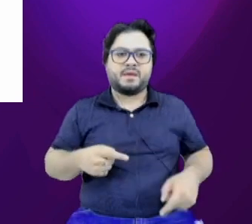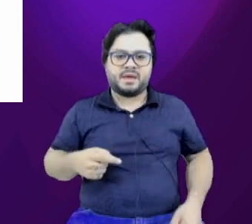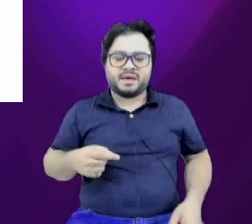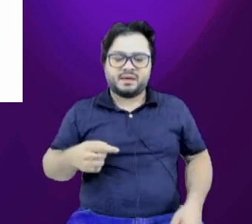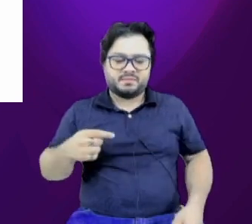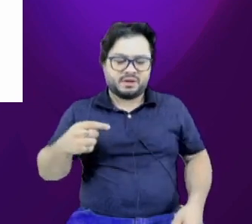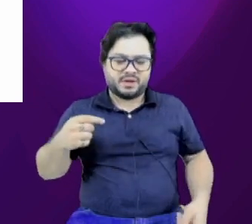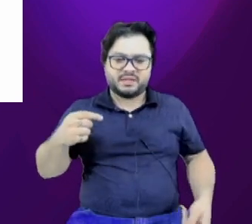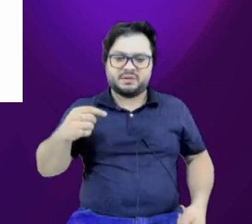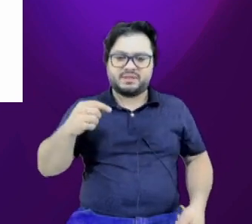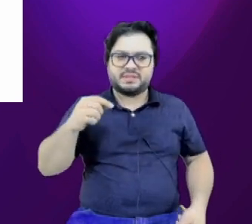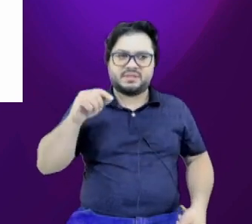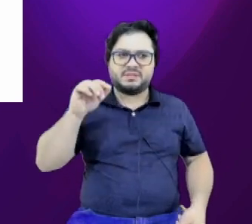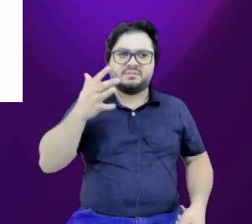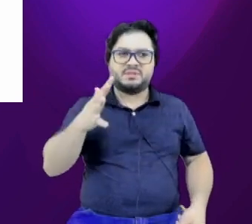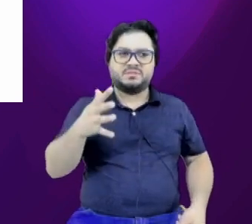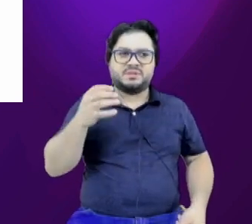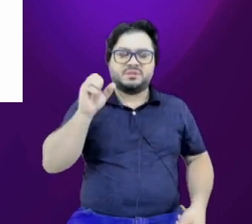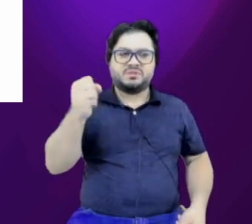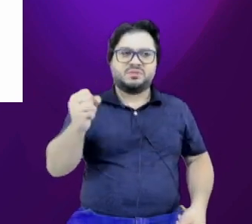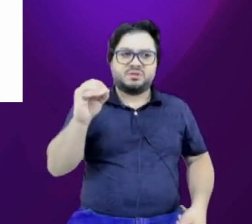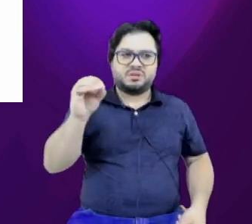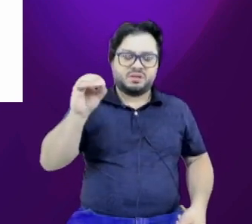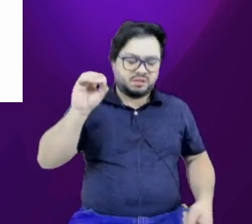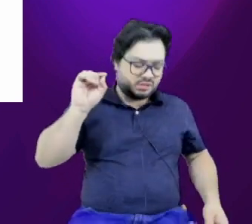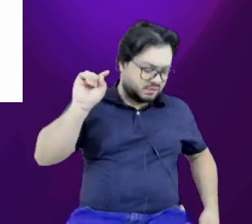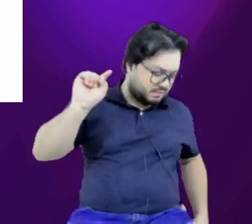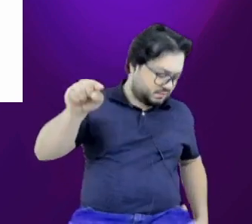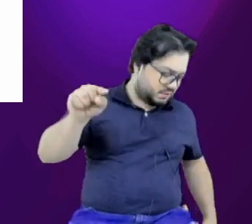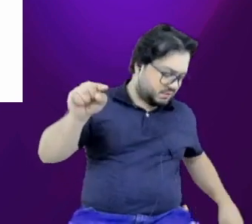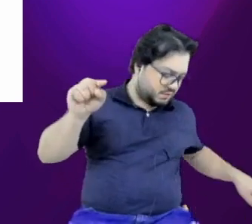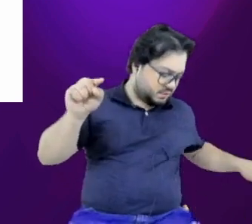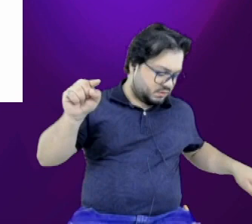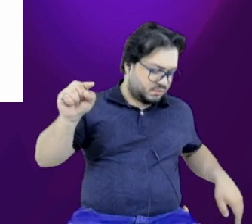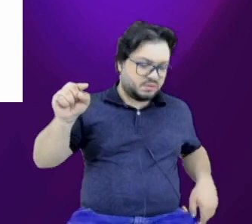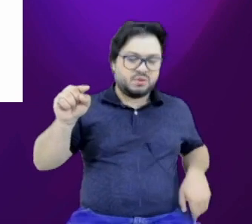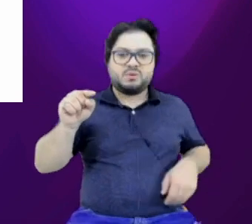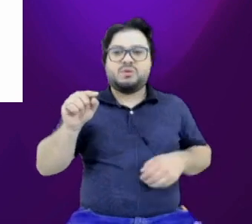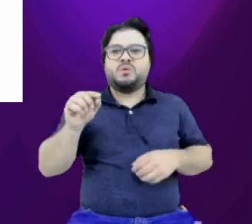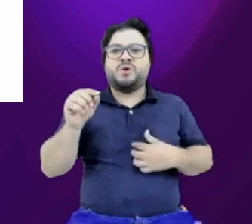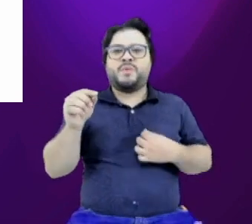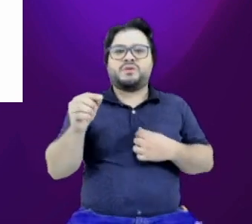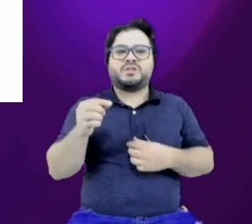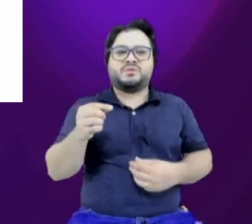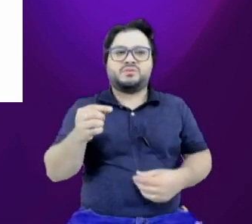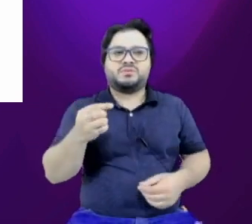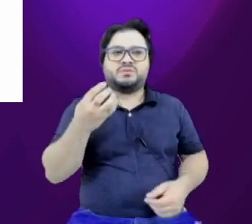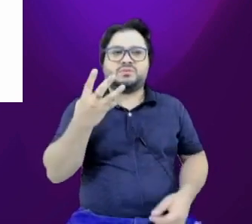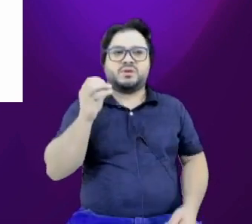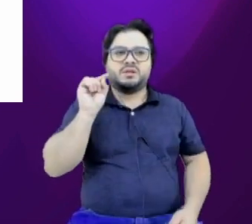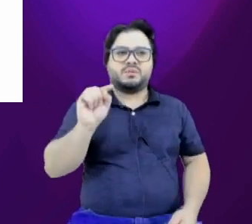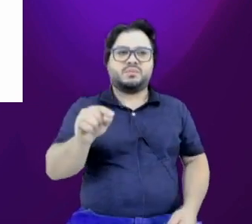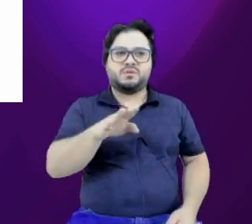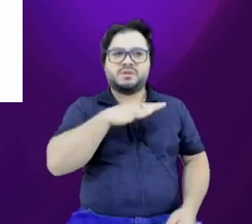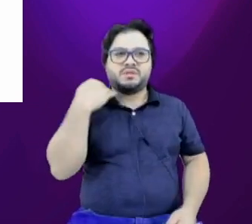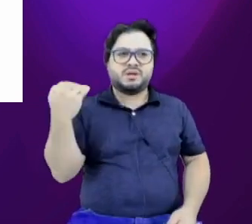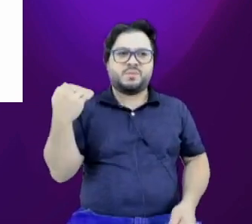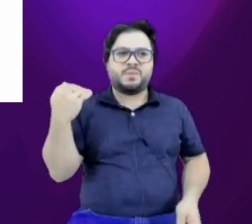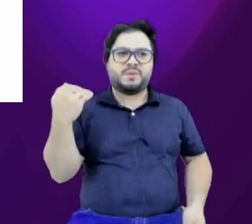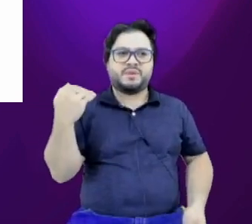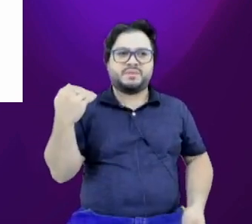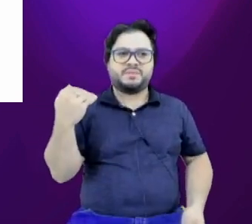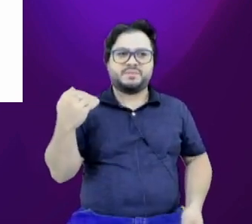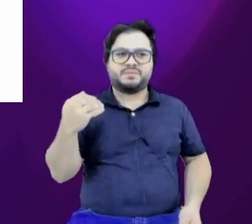de aproximadamente 80 mil casos com danos graves, 40 mil mortes